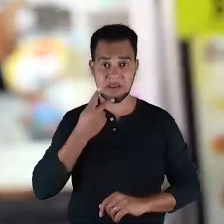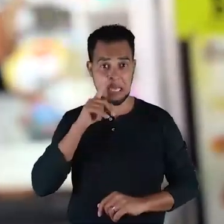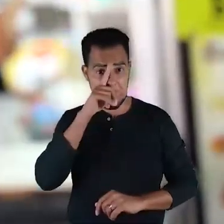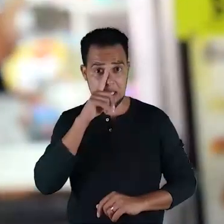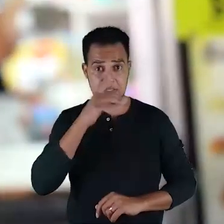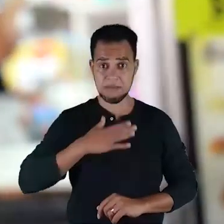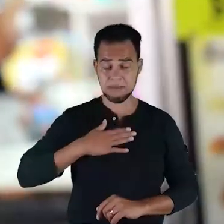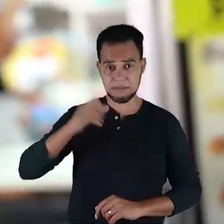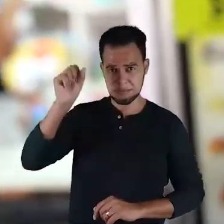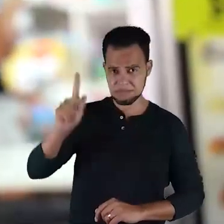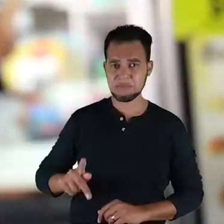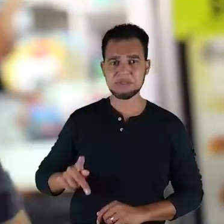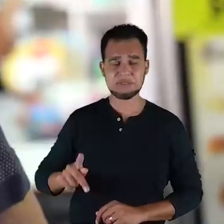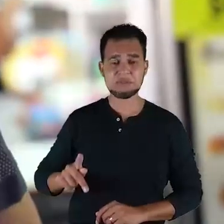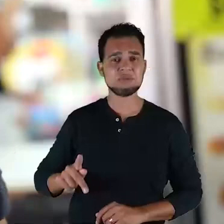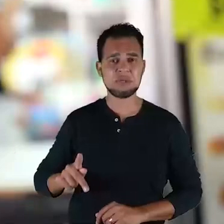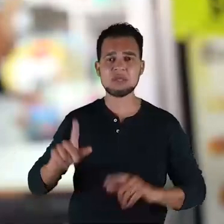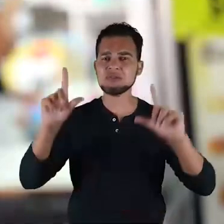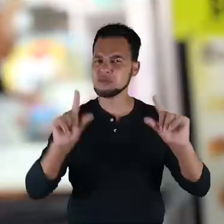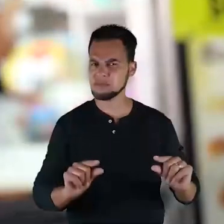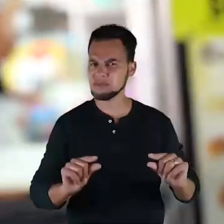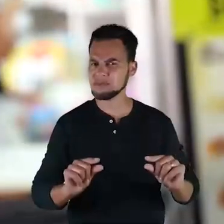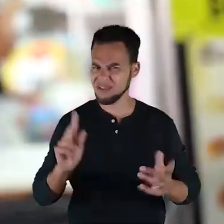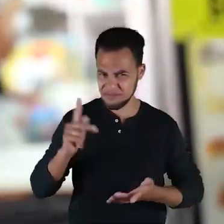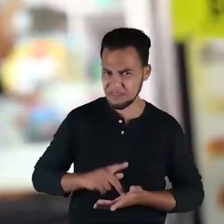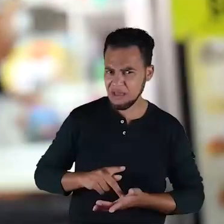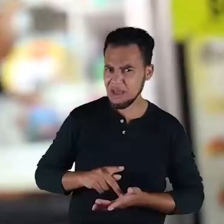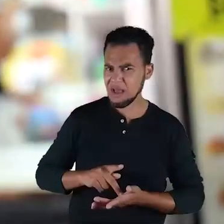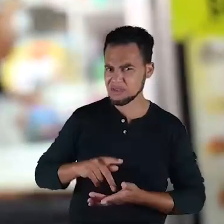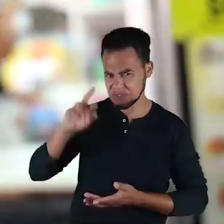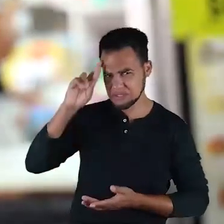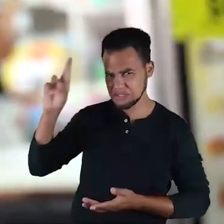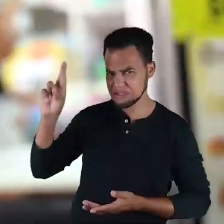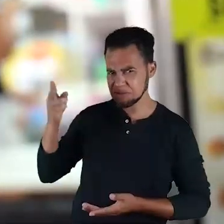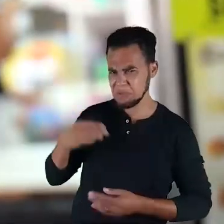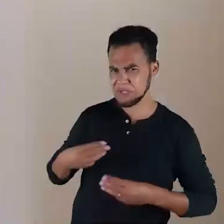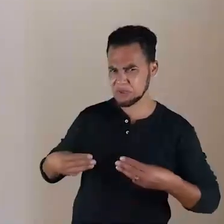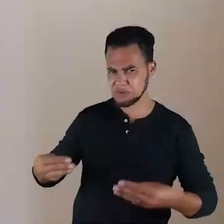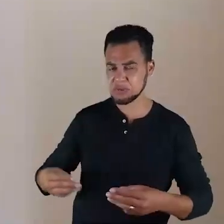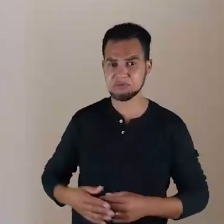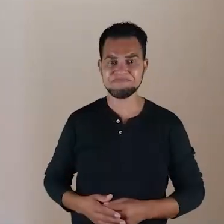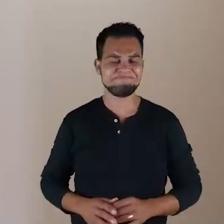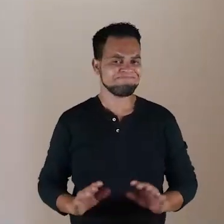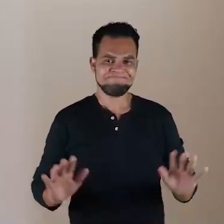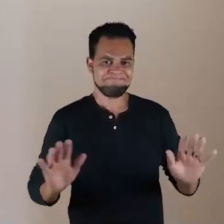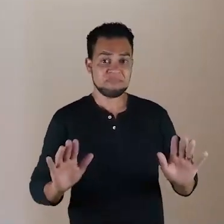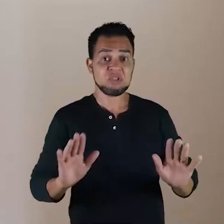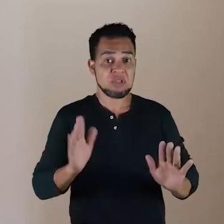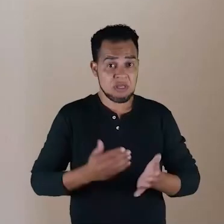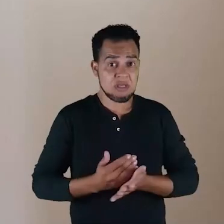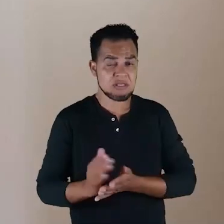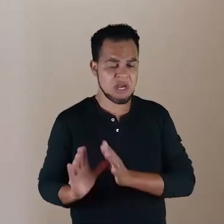eu corro risco de me aposentadoria diminuir É verdade senhor Paulo Guedes já estão roubando